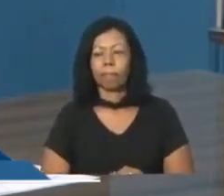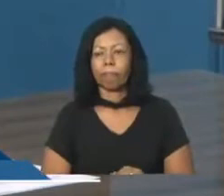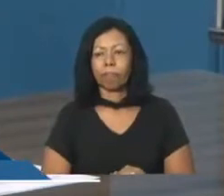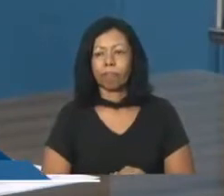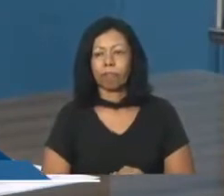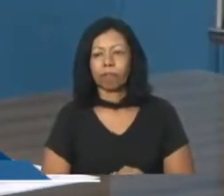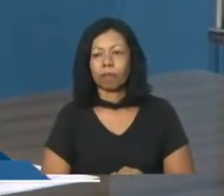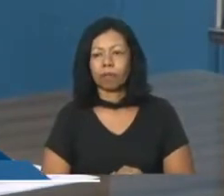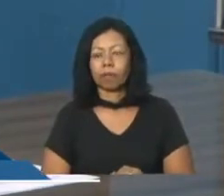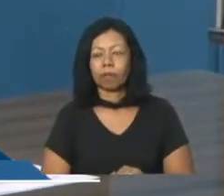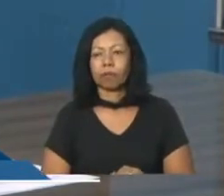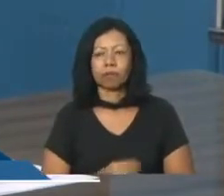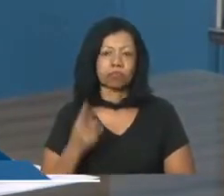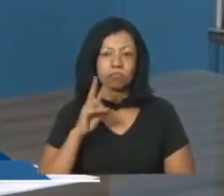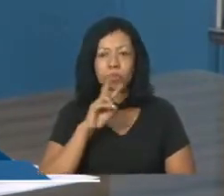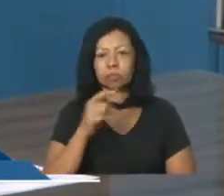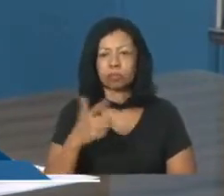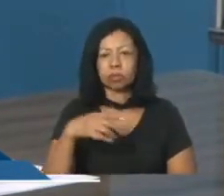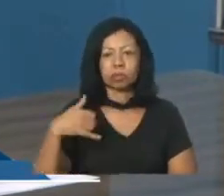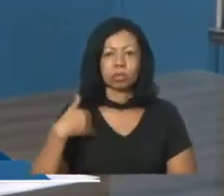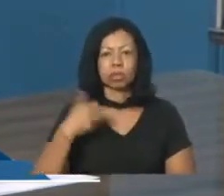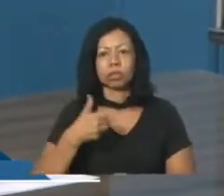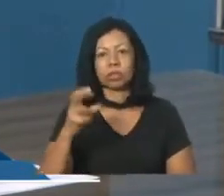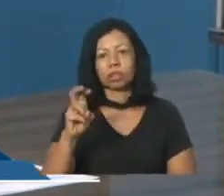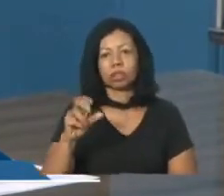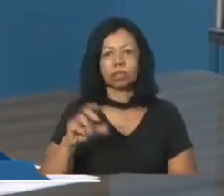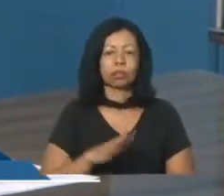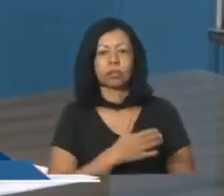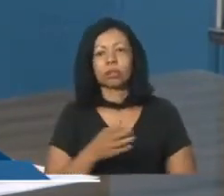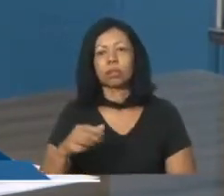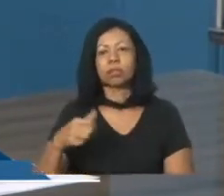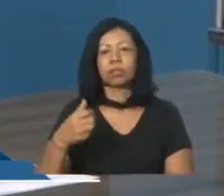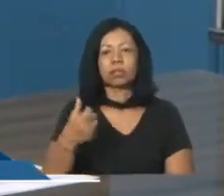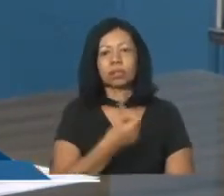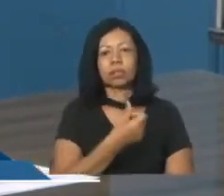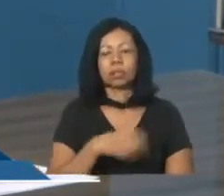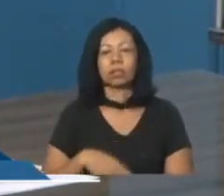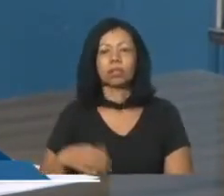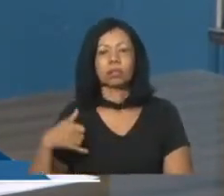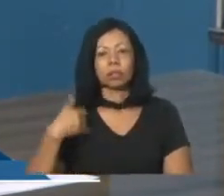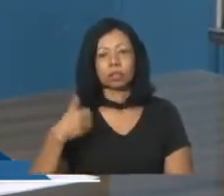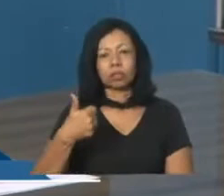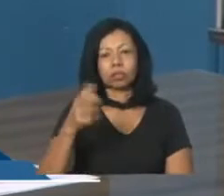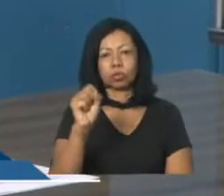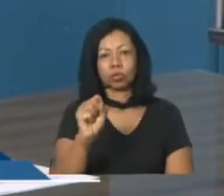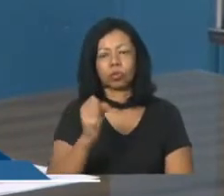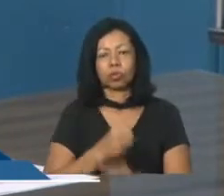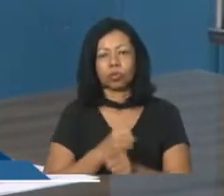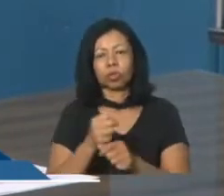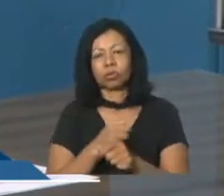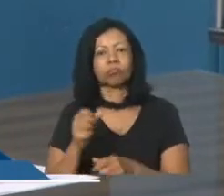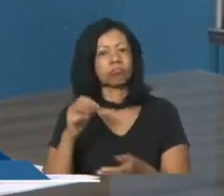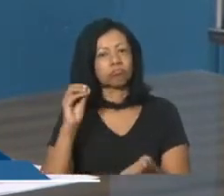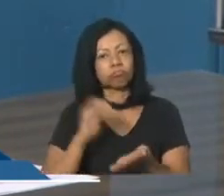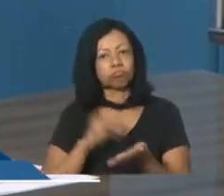Levantando alguns casos de 15, 16, 18 anos, todos eles, a política